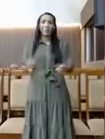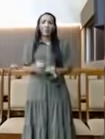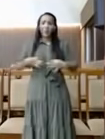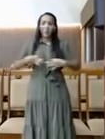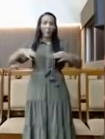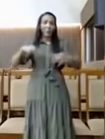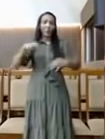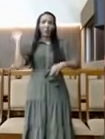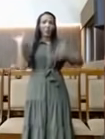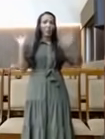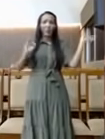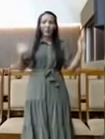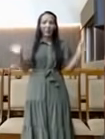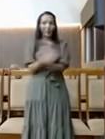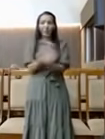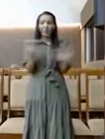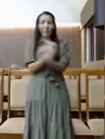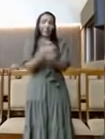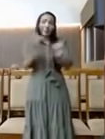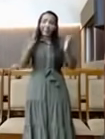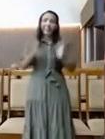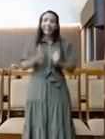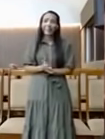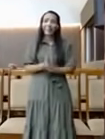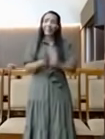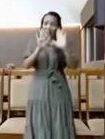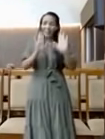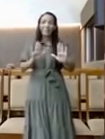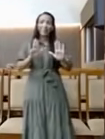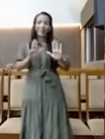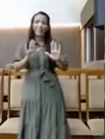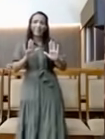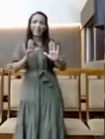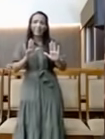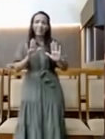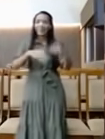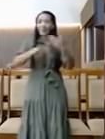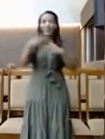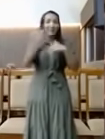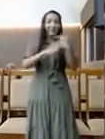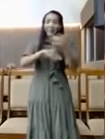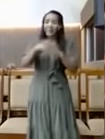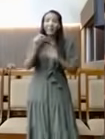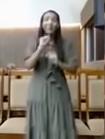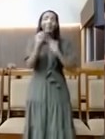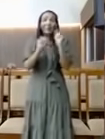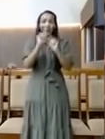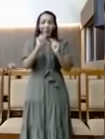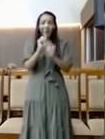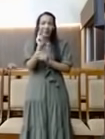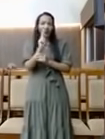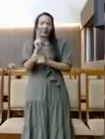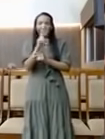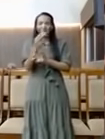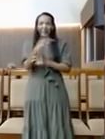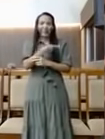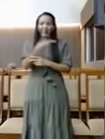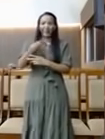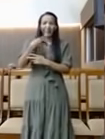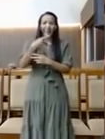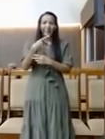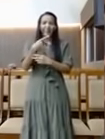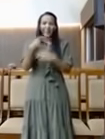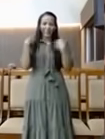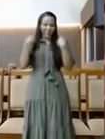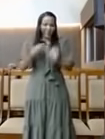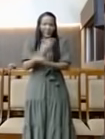às vezes lá de enquanto com respeito não porque isso aí não tira santidade aula você para você sentir assentado não está indo é não